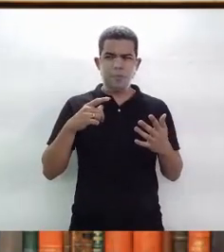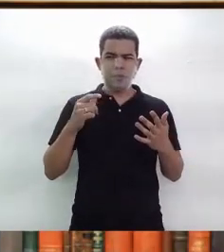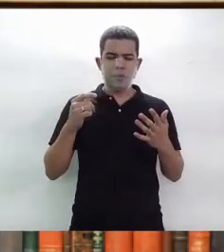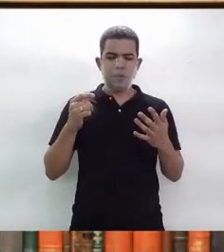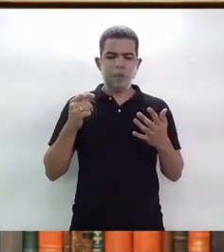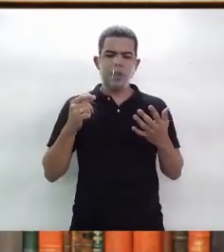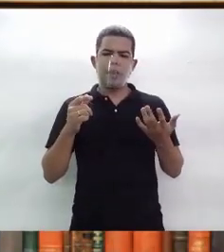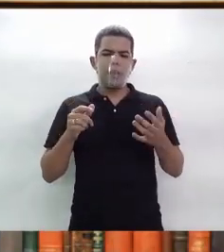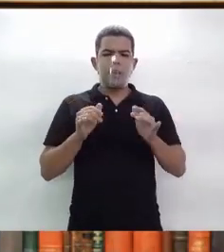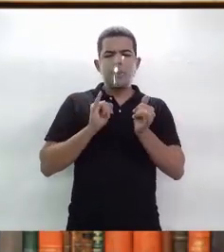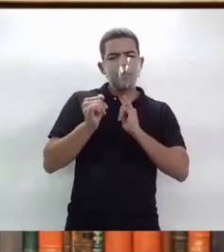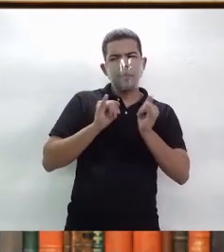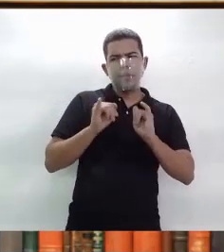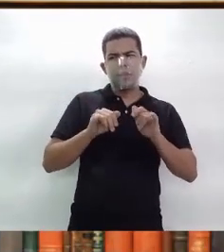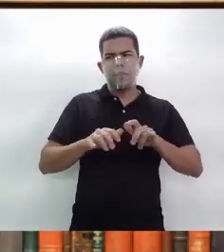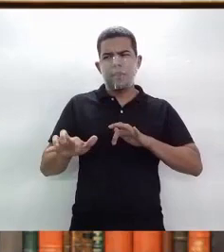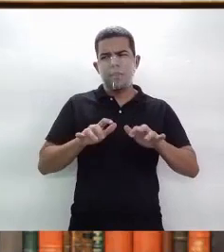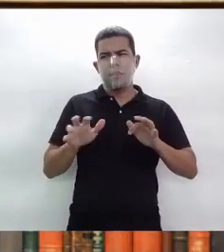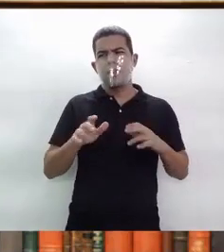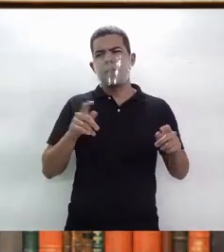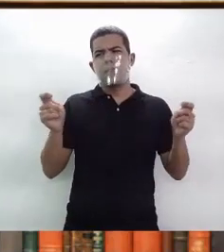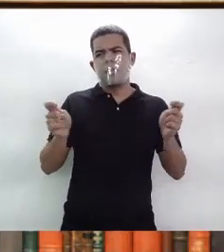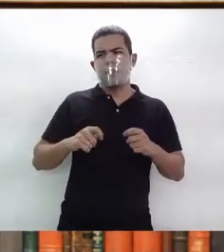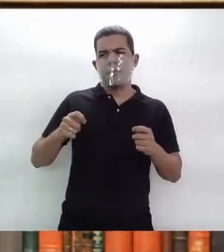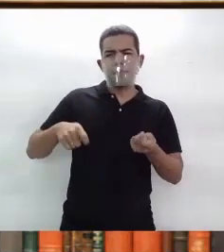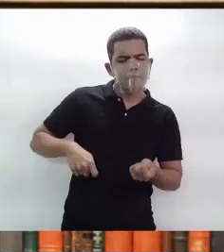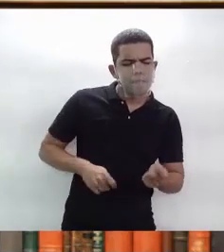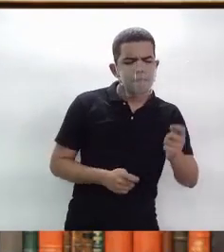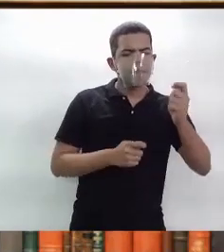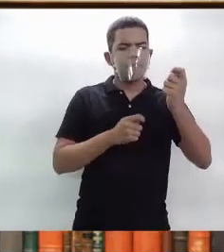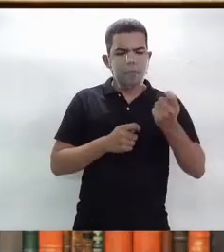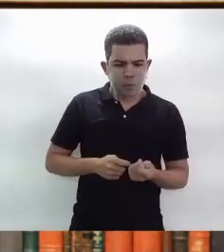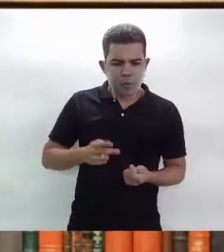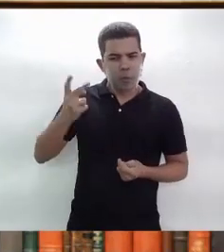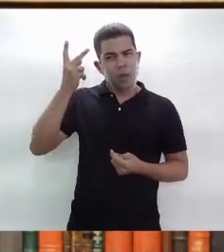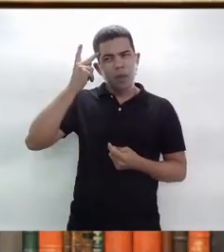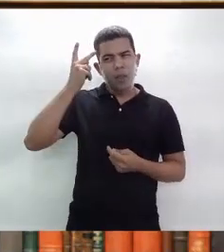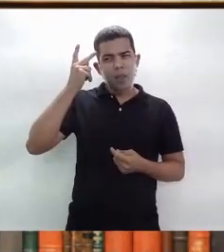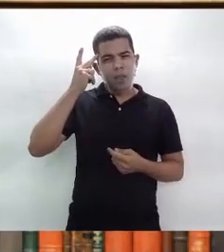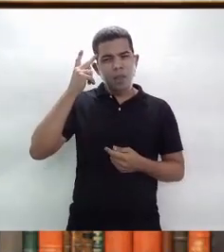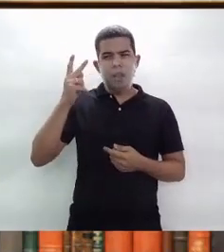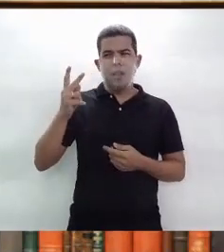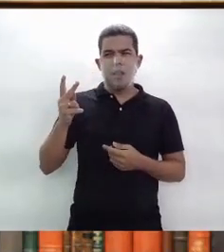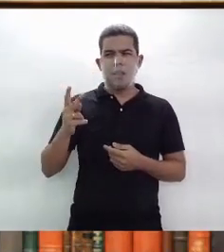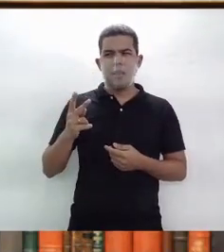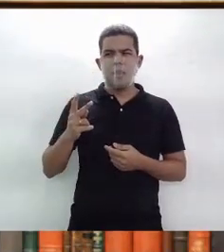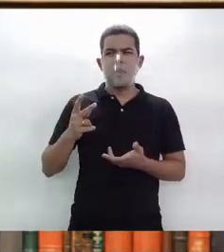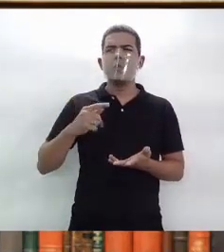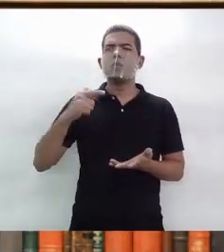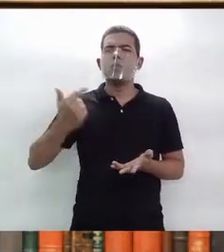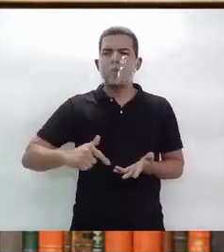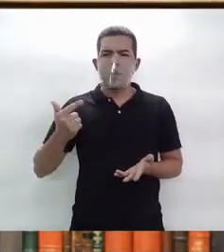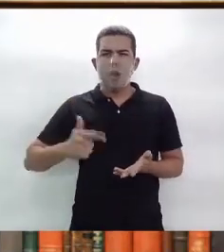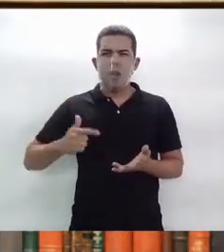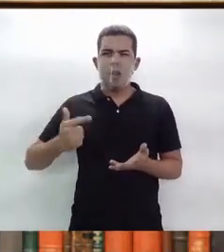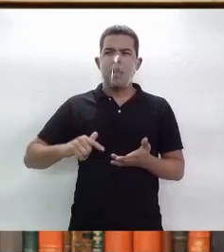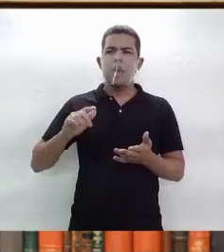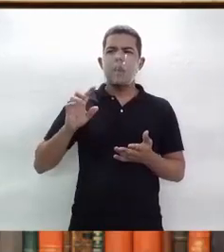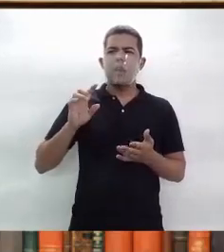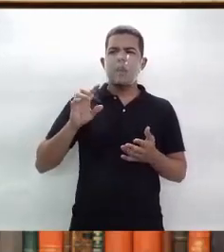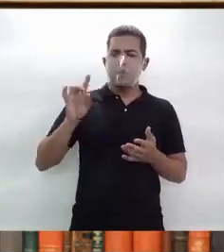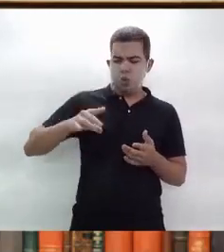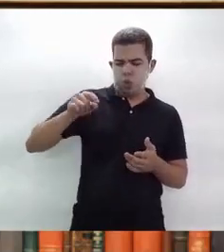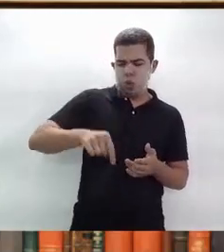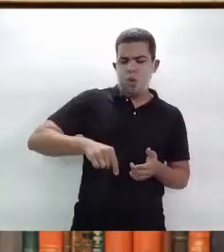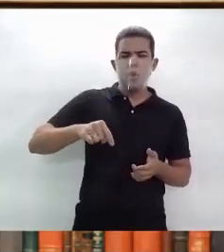tem, algumas páginas que tem lá contando sobre o maracatu lá em São Paulo, Rio de Janeiro, para você ver que não está sendo mantido só aqui essa